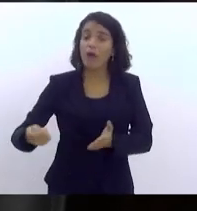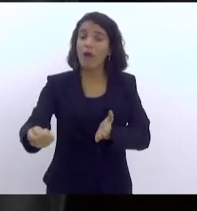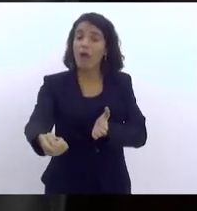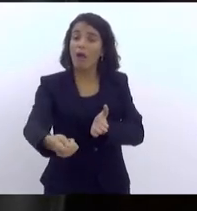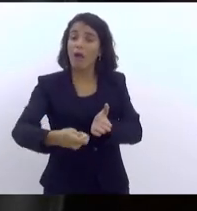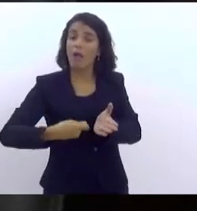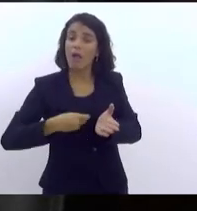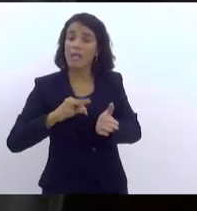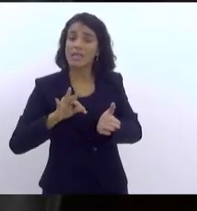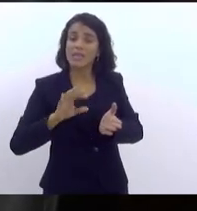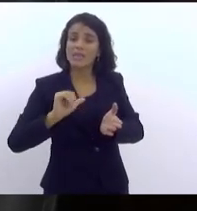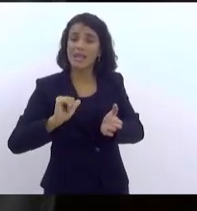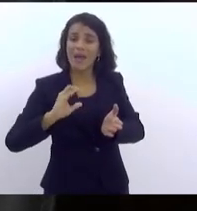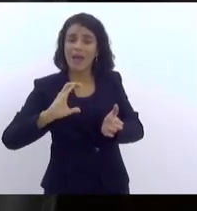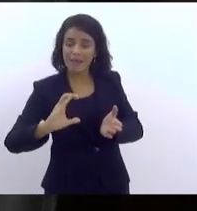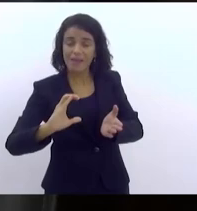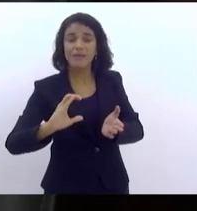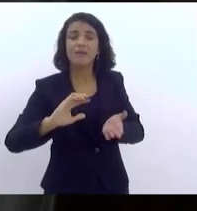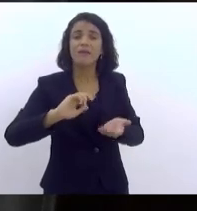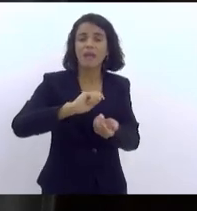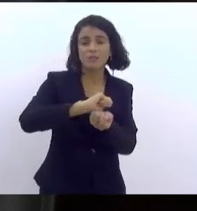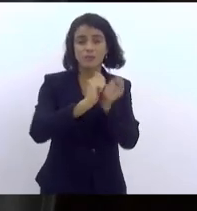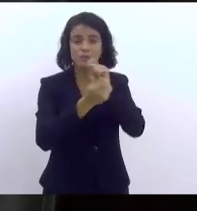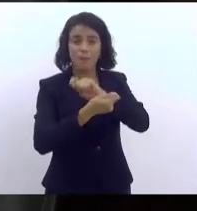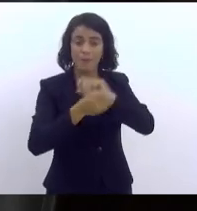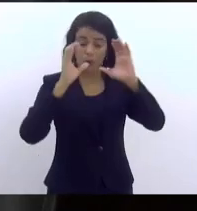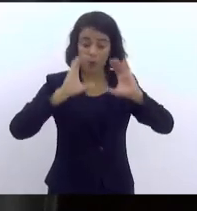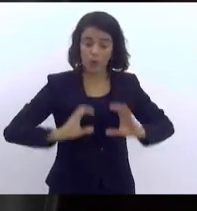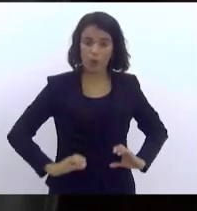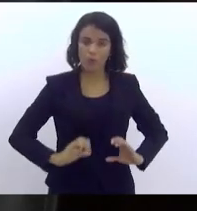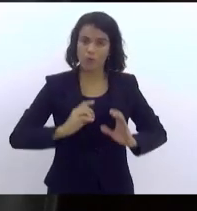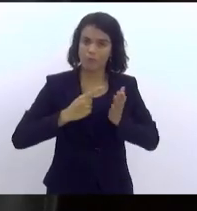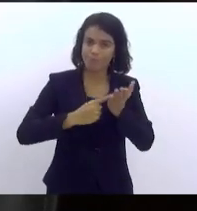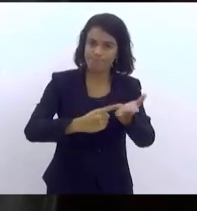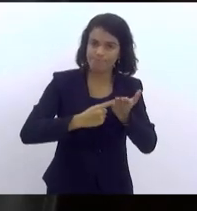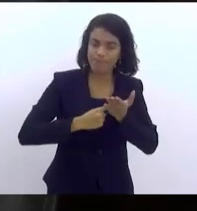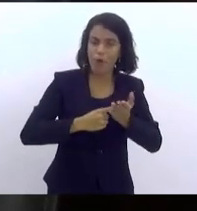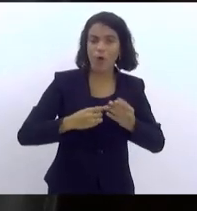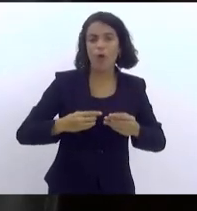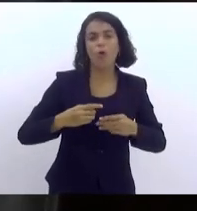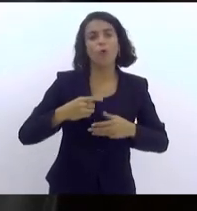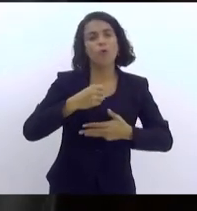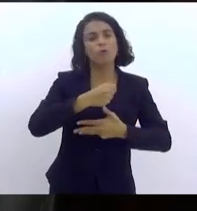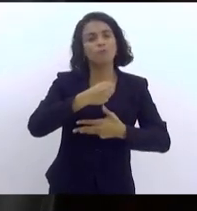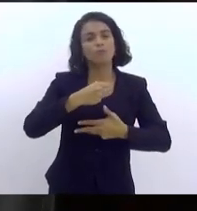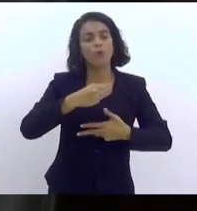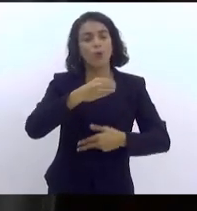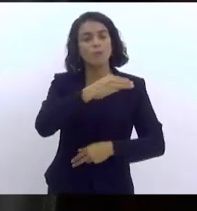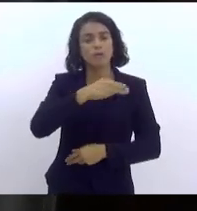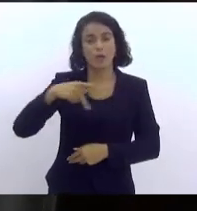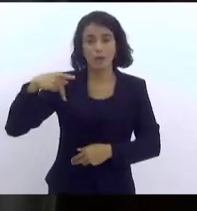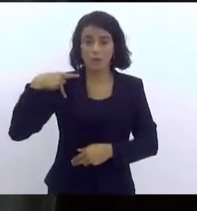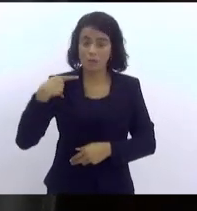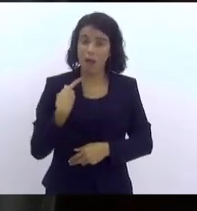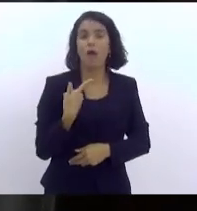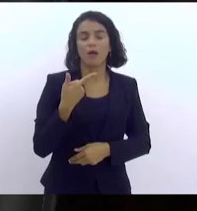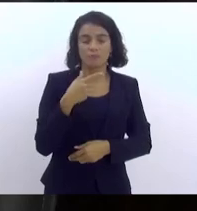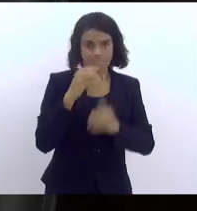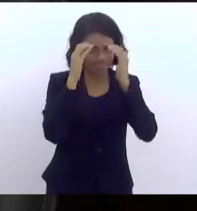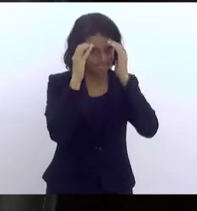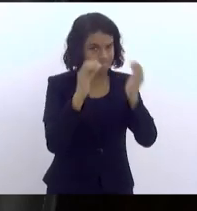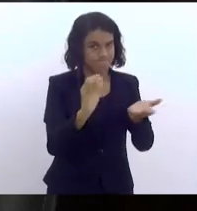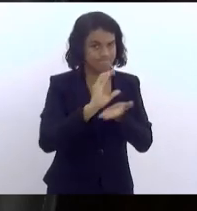um taque que é o termo de ajustamento de Conduta como ministério público para passar investir os